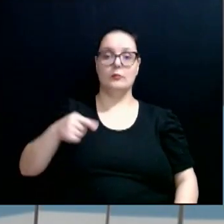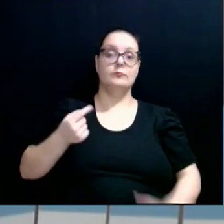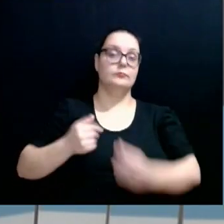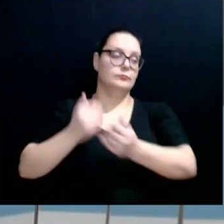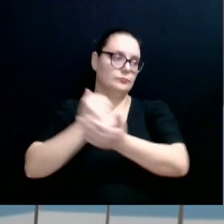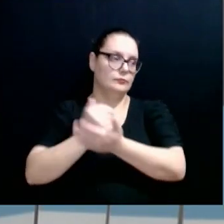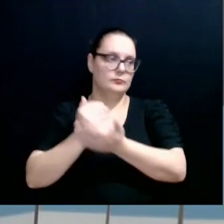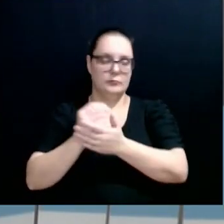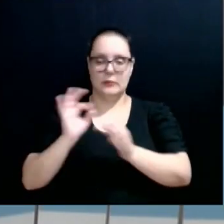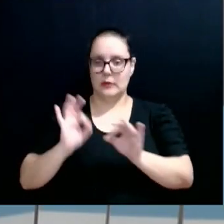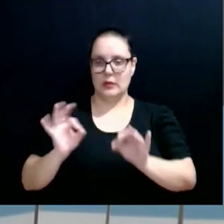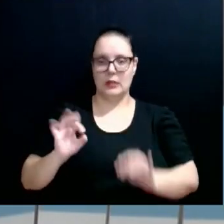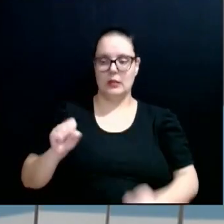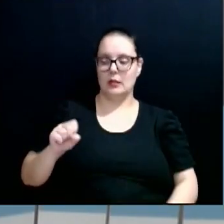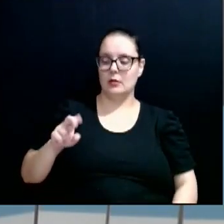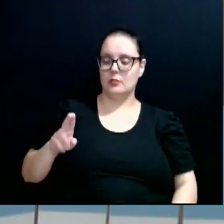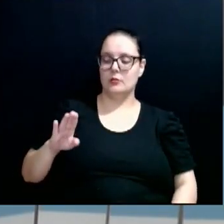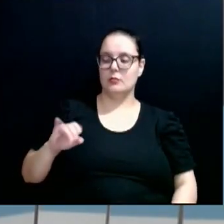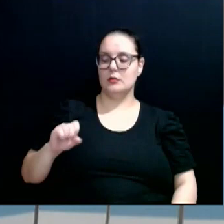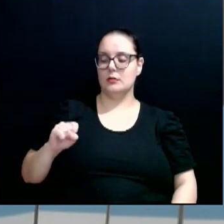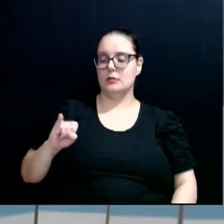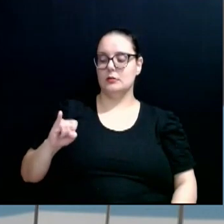subsidiado. E